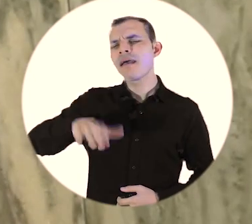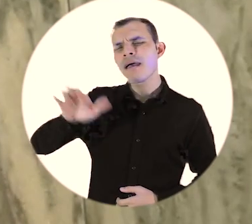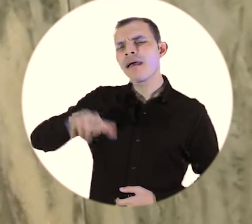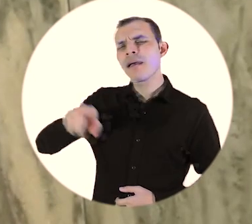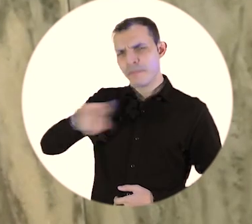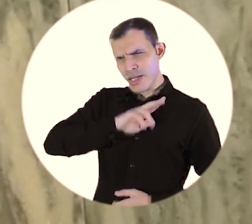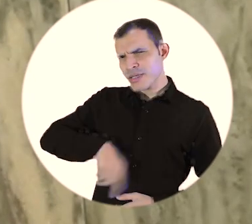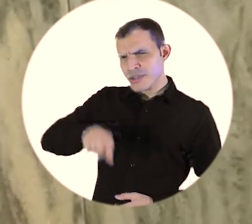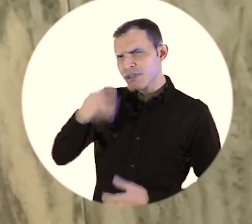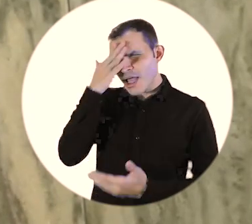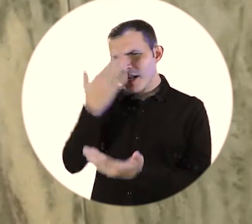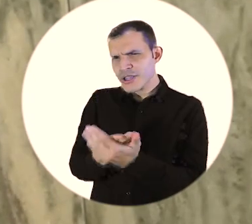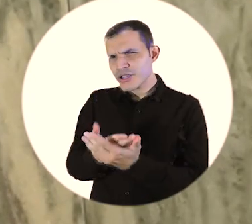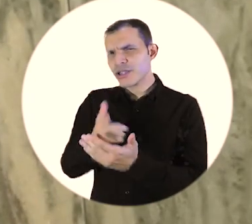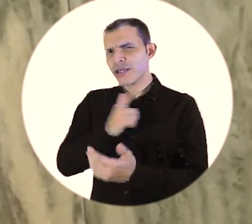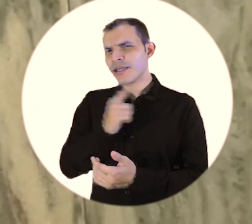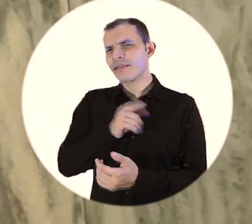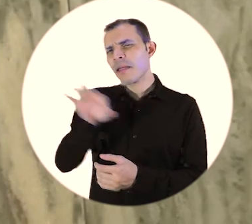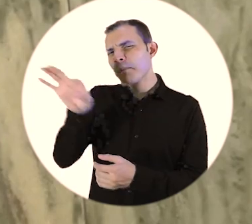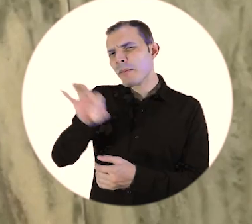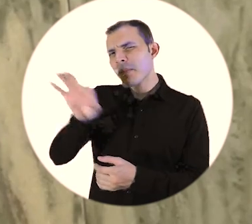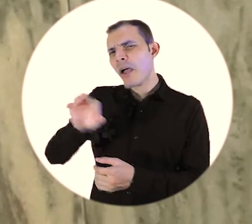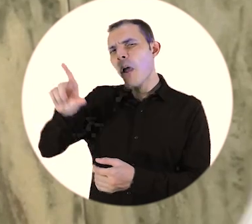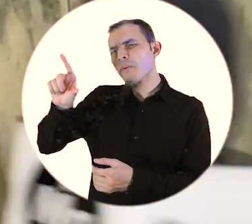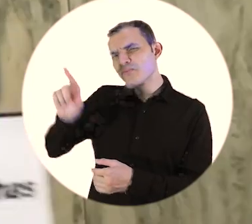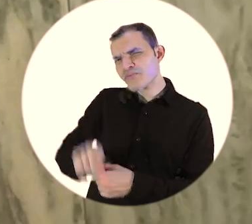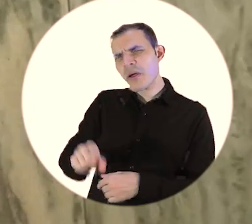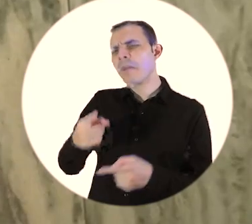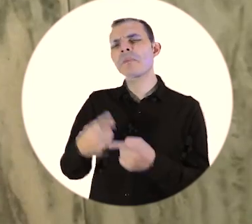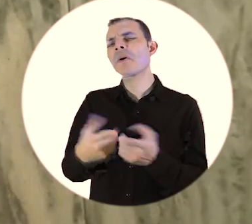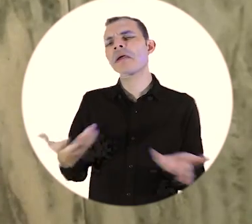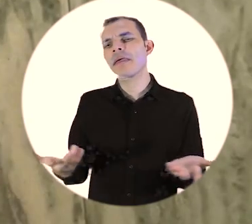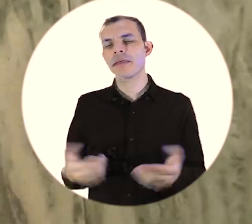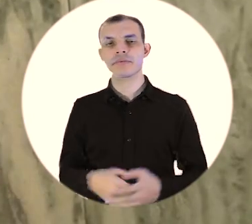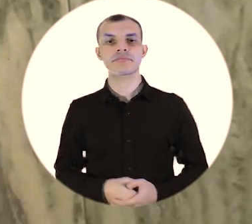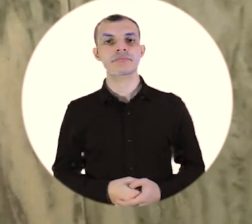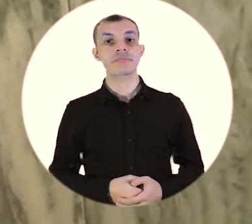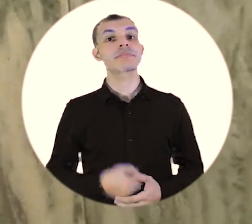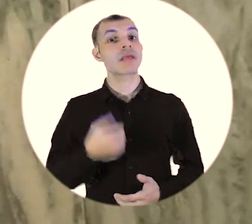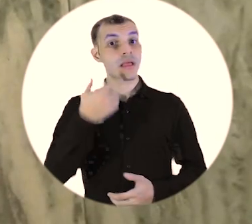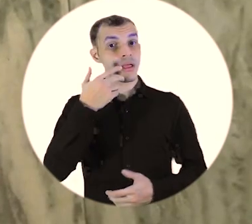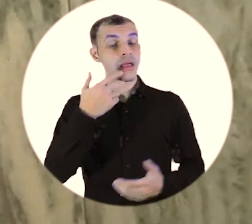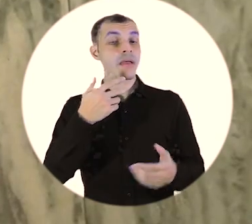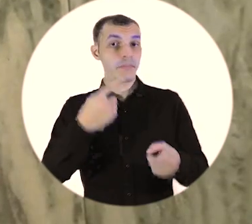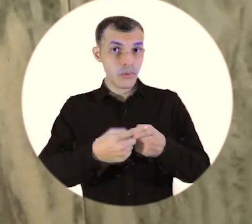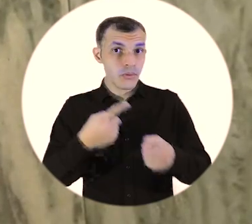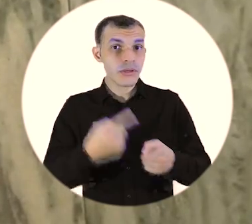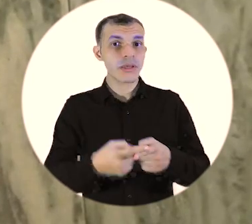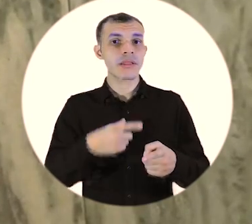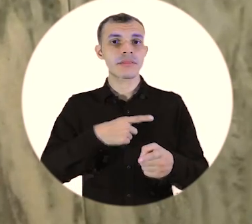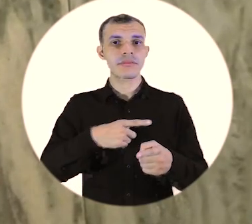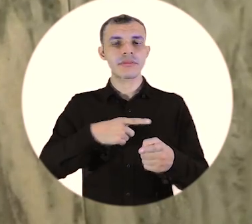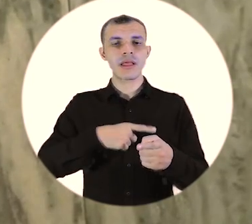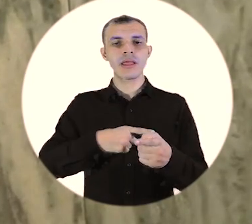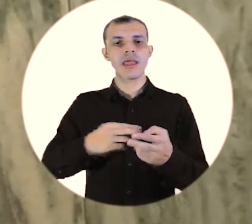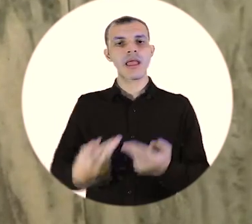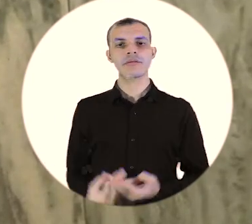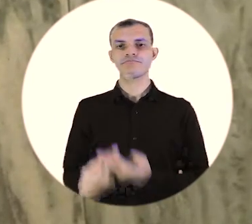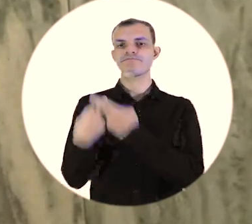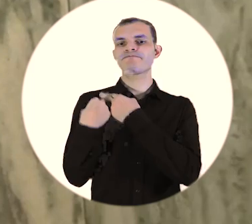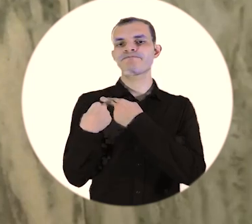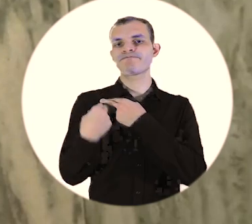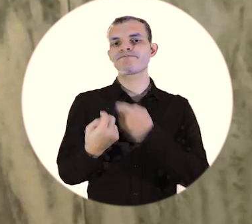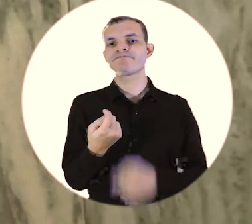senhor acredita que esse baixo índice foi devido ao quê? A falta de comprometimento de